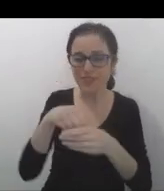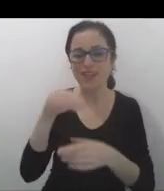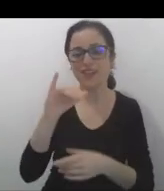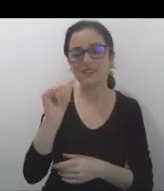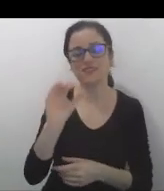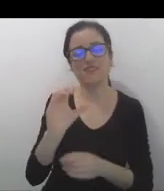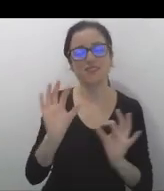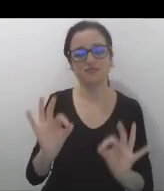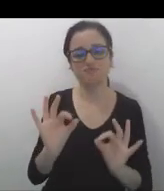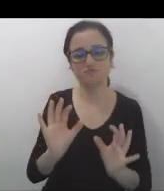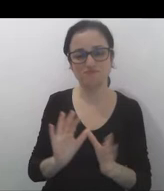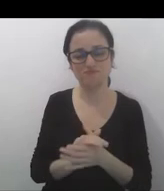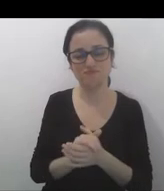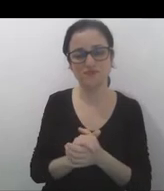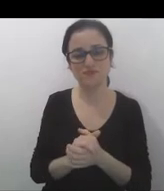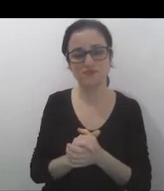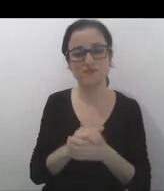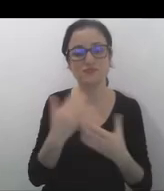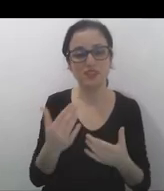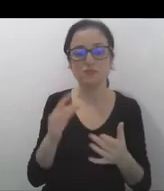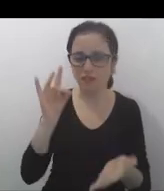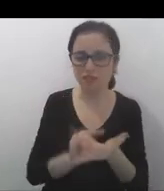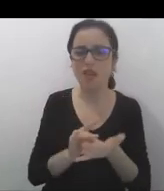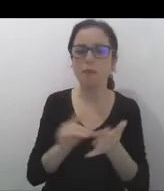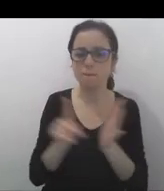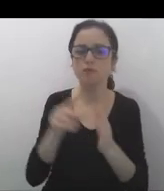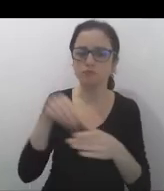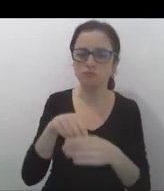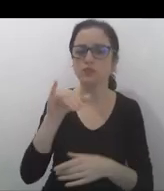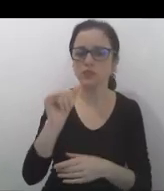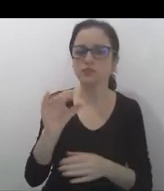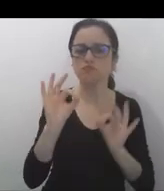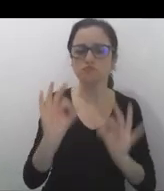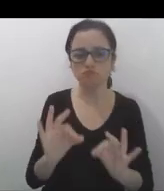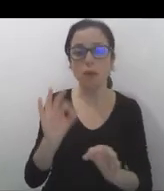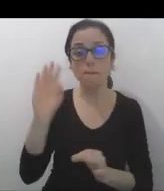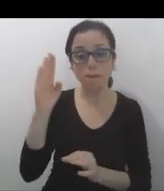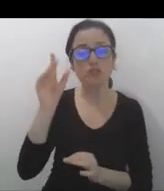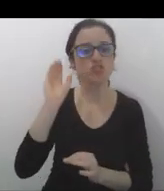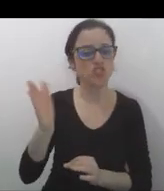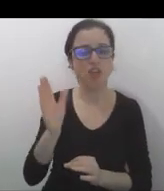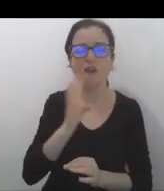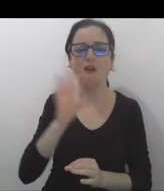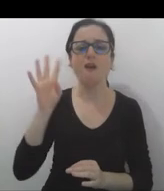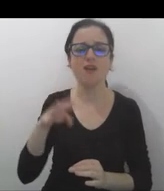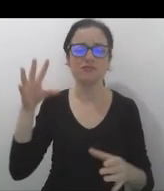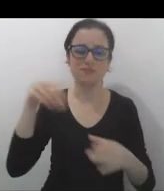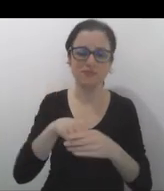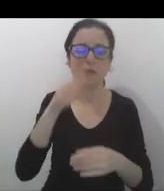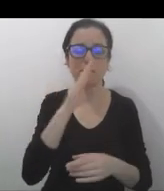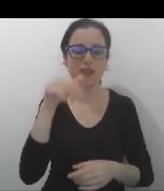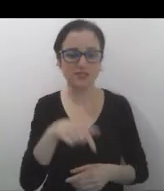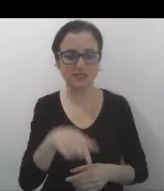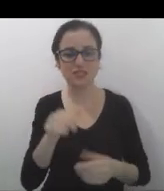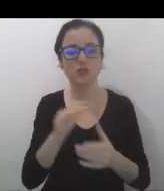dava um suporte intelectual, vai, para o IAC, que dava uma legitimidade ao IAC, uma vez que a Bauhaus já era